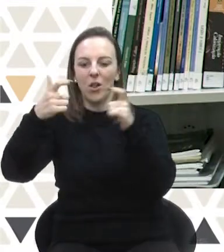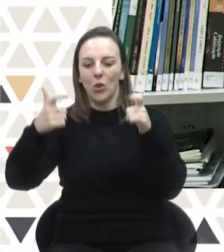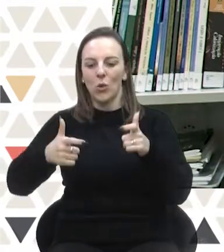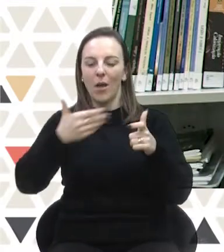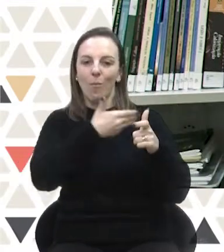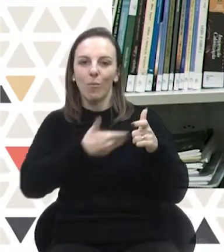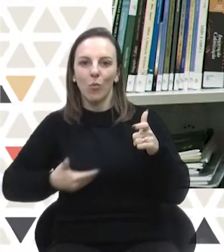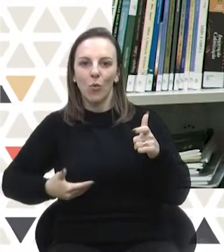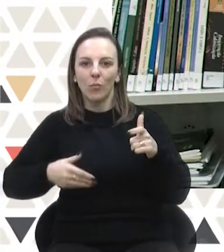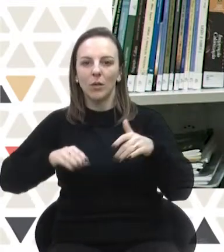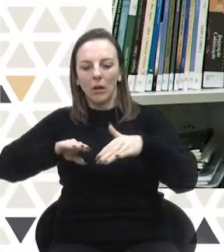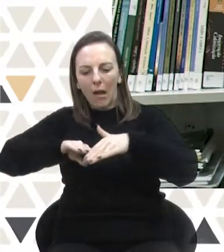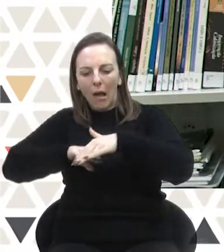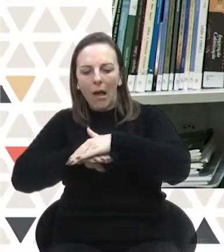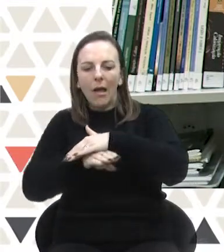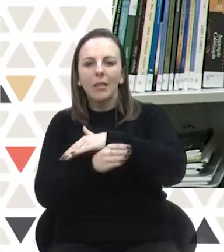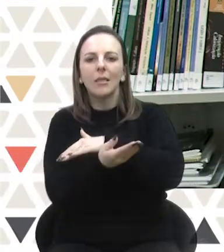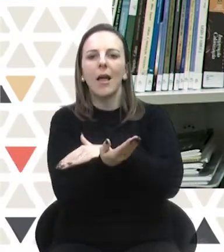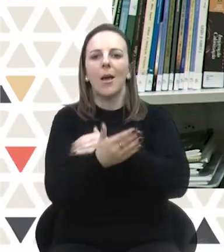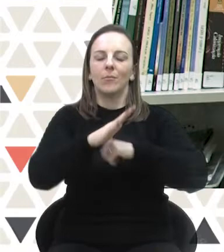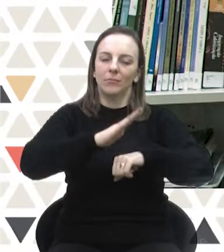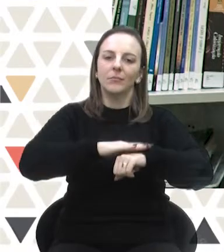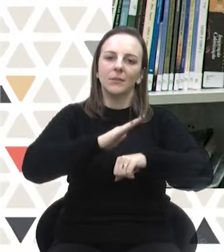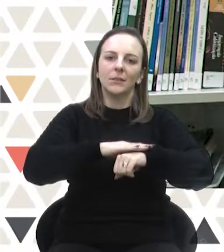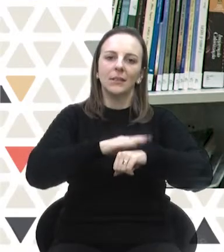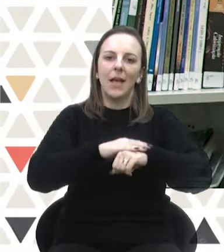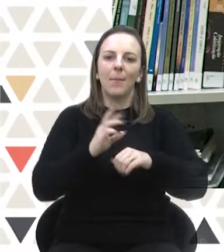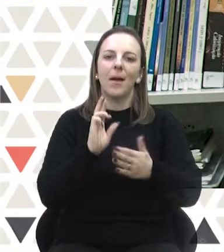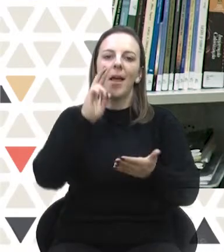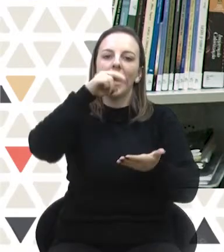espaços públicos que se adaptam ao longo